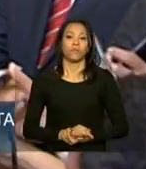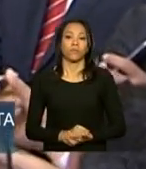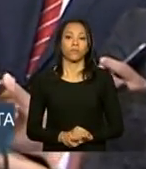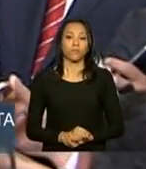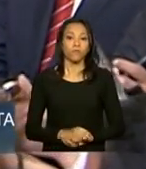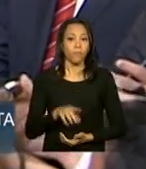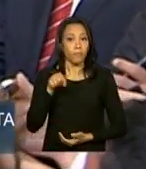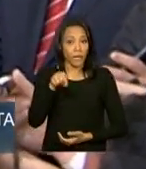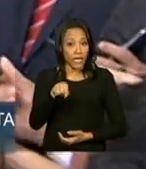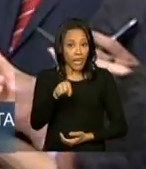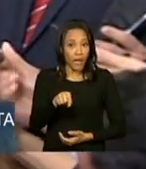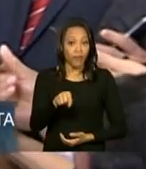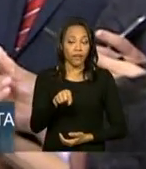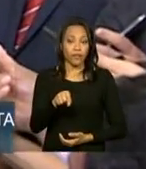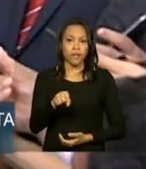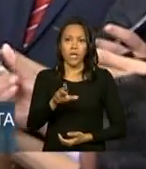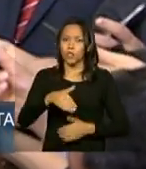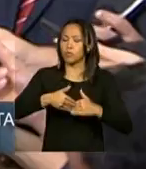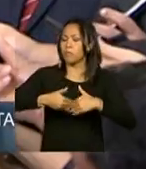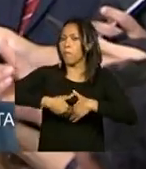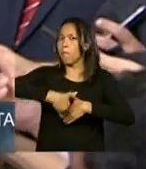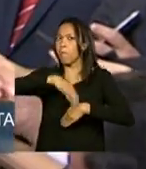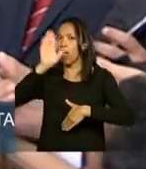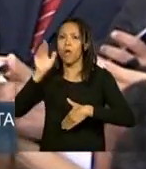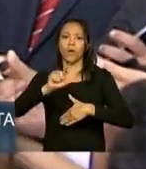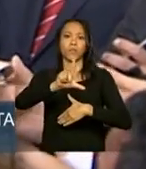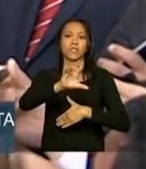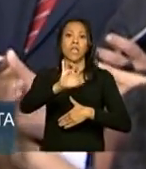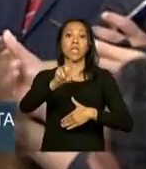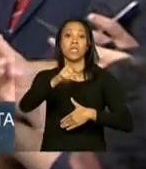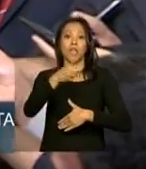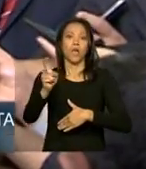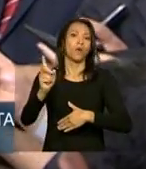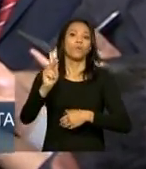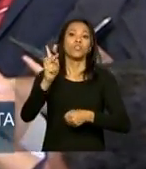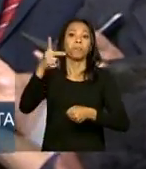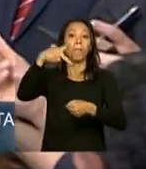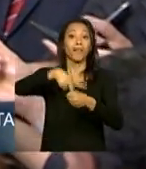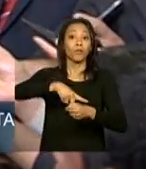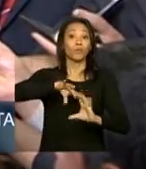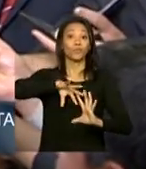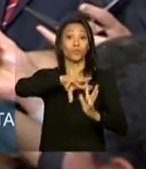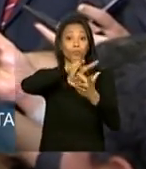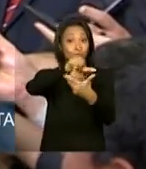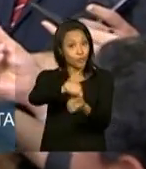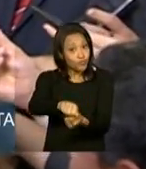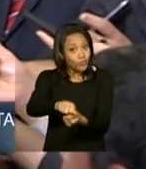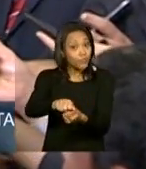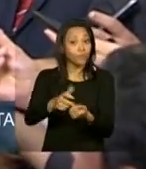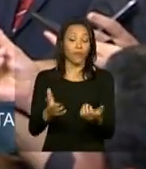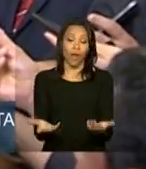é um dos maiores leilões de petróleo do mundo, pois